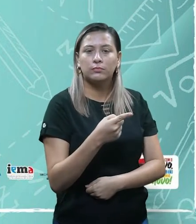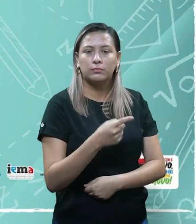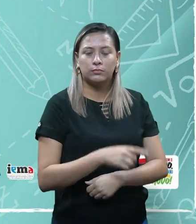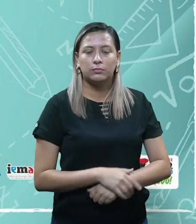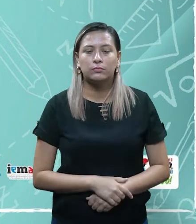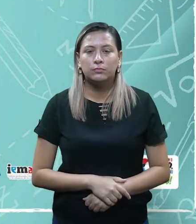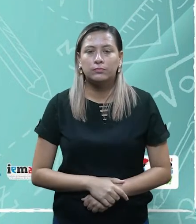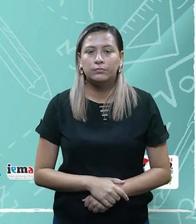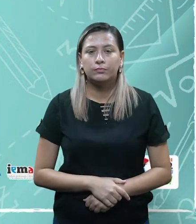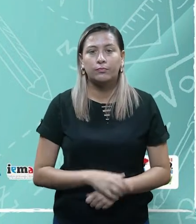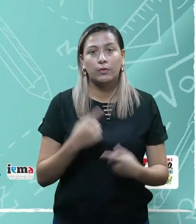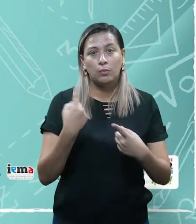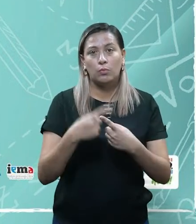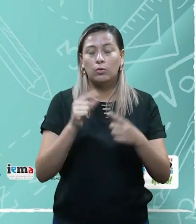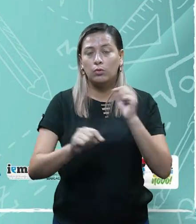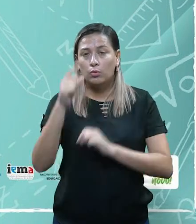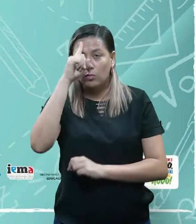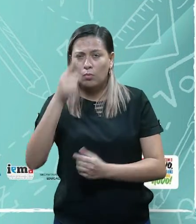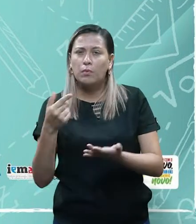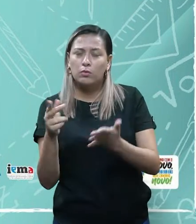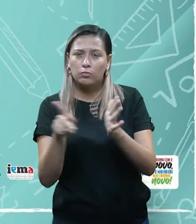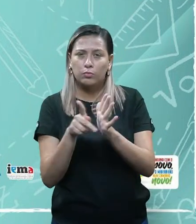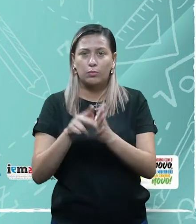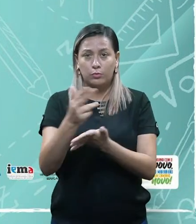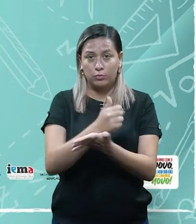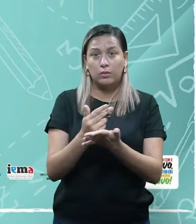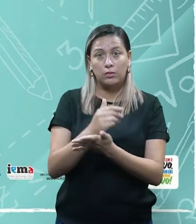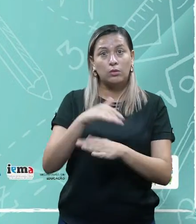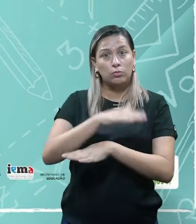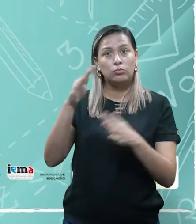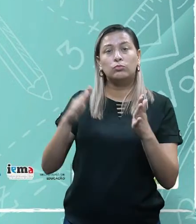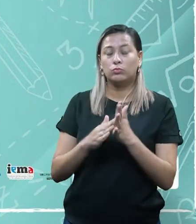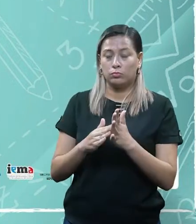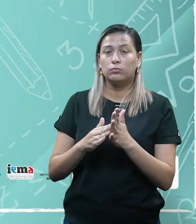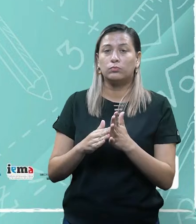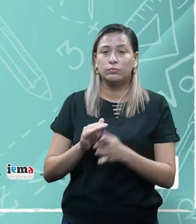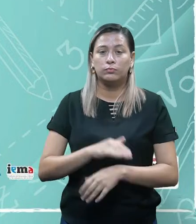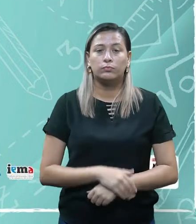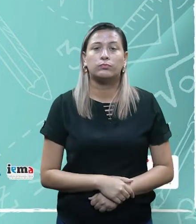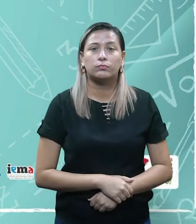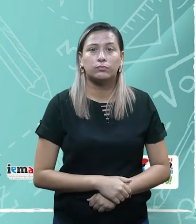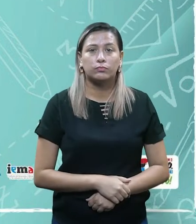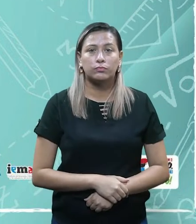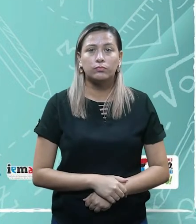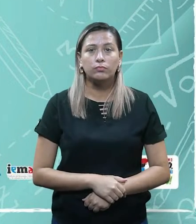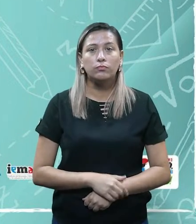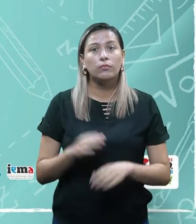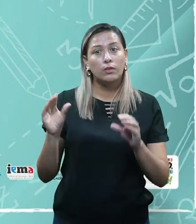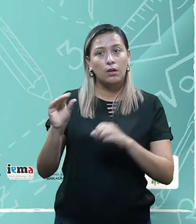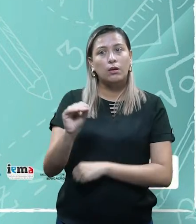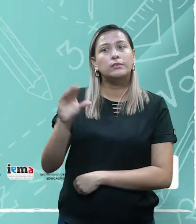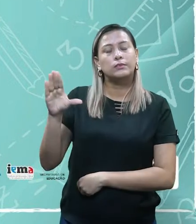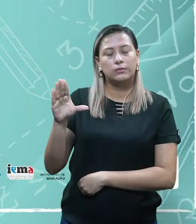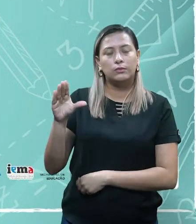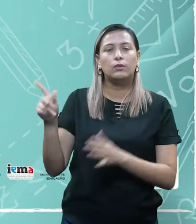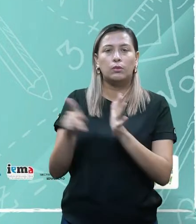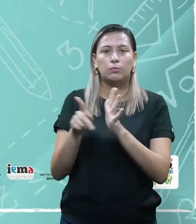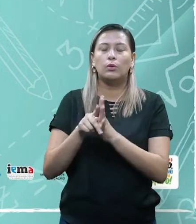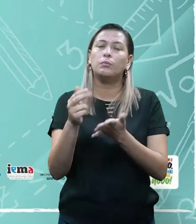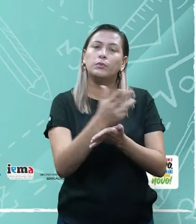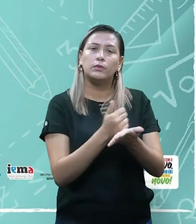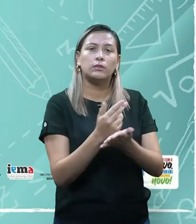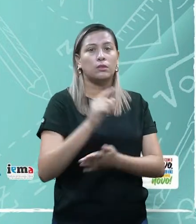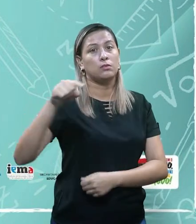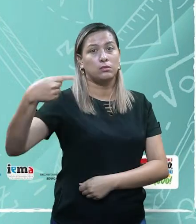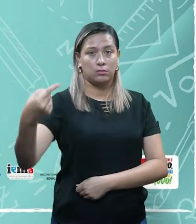de desenho, todos eles, você aciona ele, ok? E aí, após